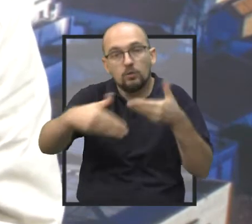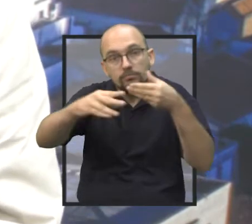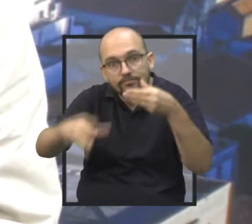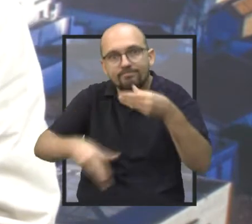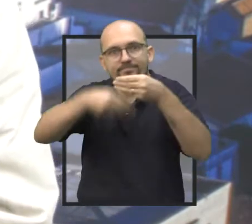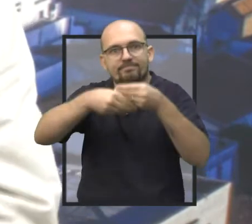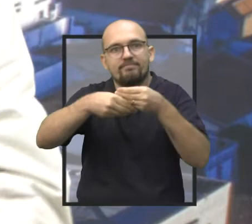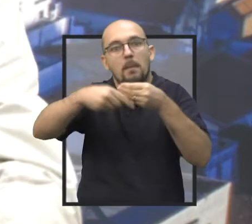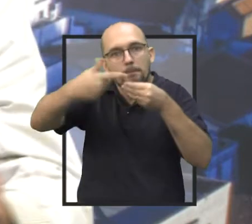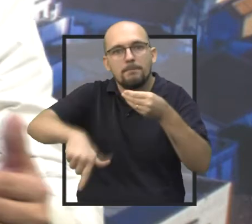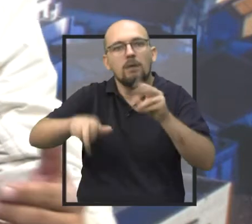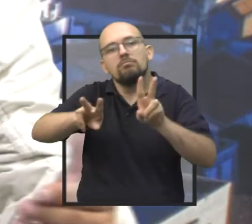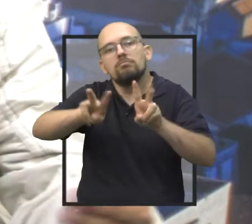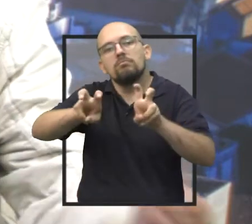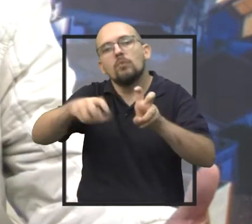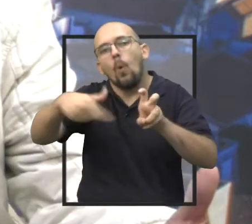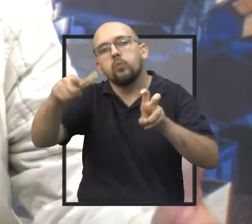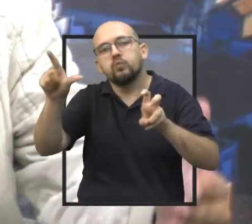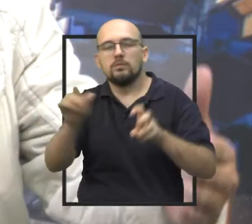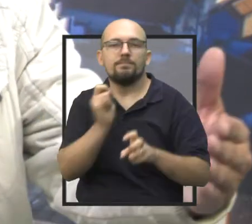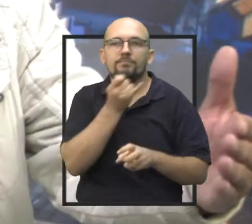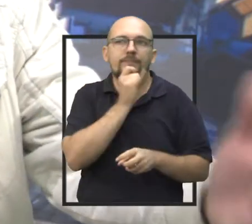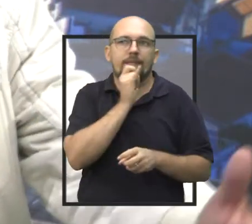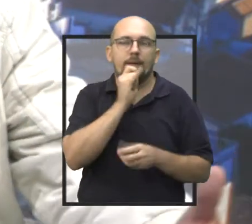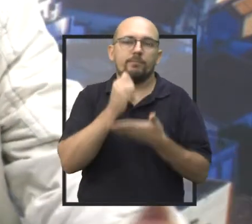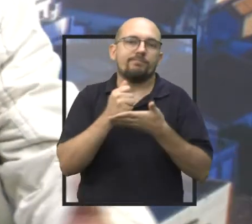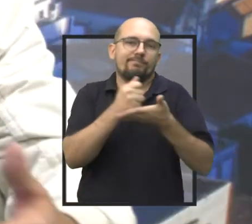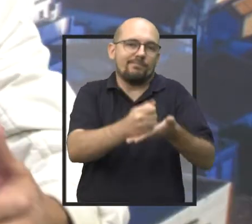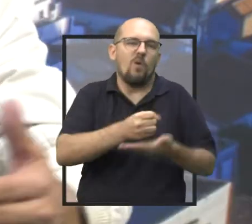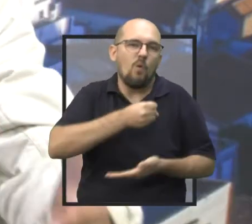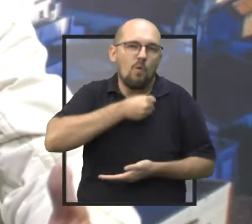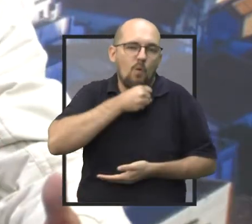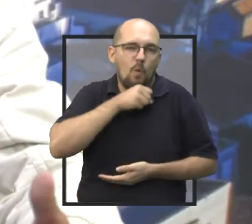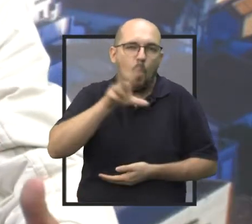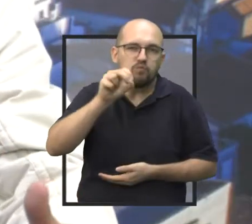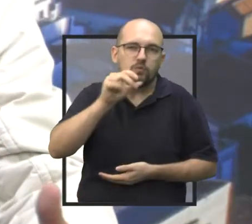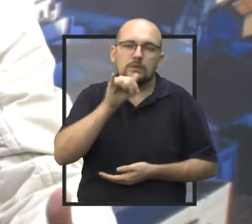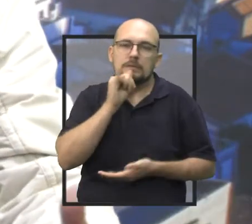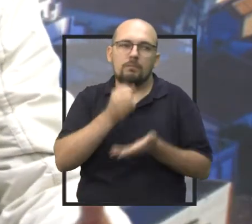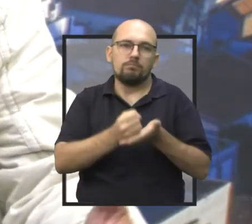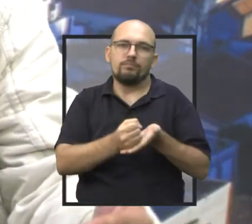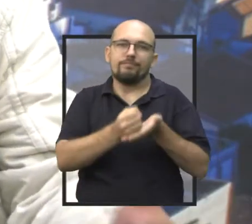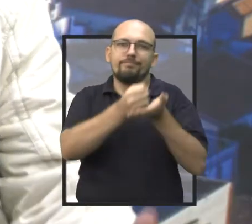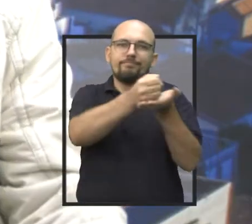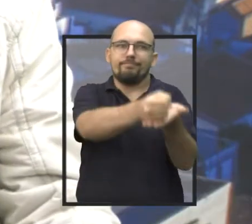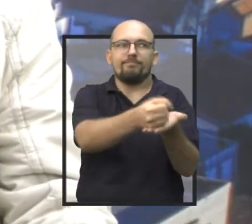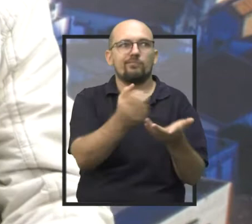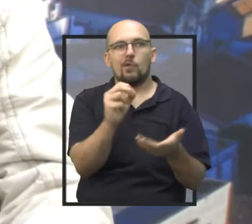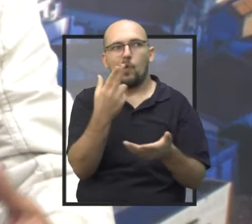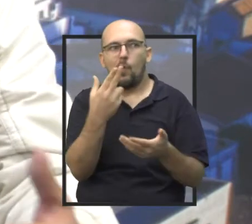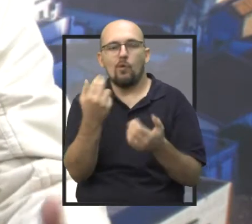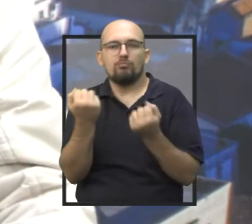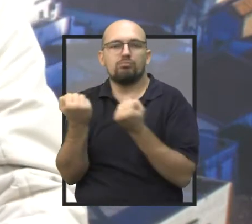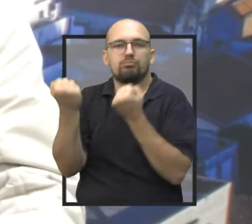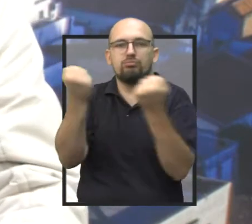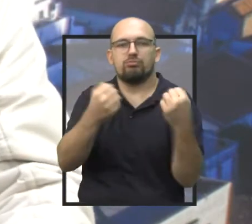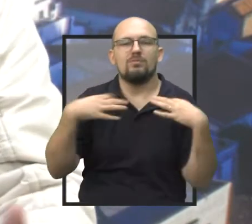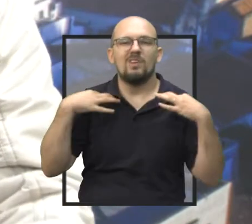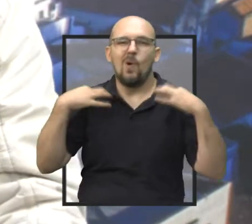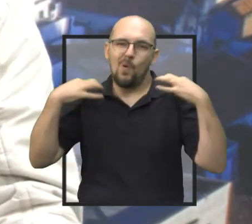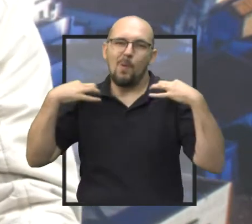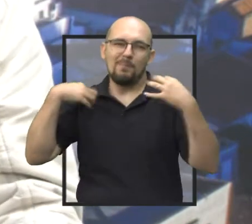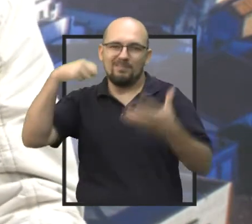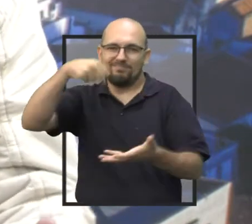ampliar. Por quê? A pessoa que vai levar um idoso a esses lugares, ou até mesmo levar uma roupa, algum material que